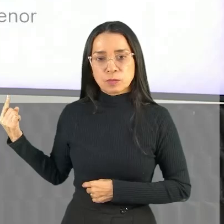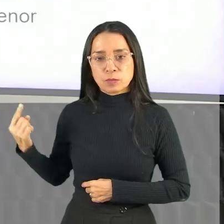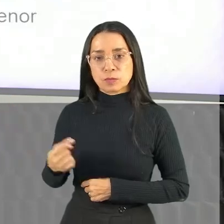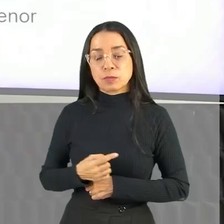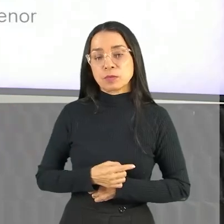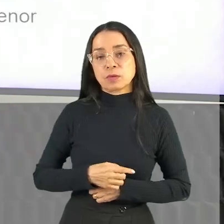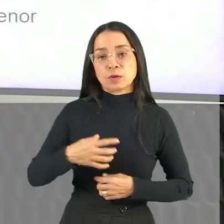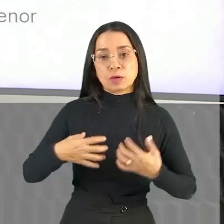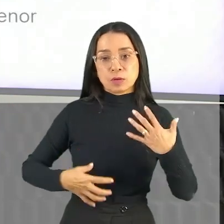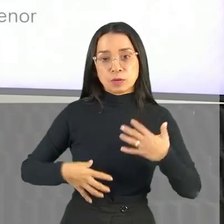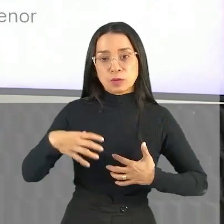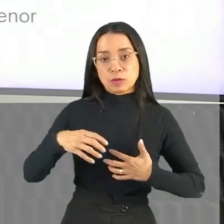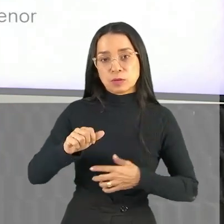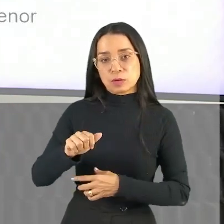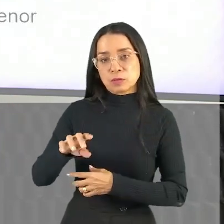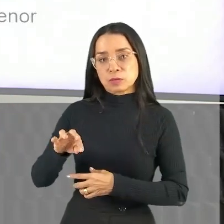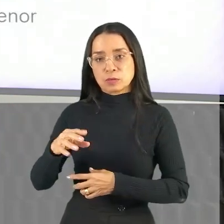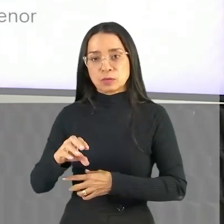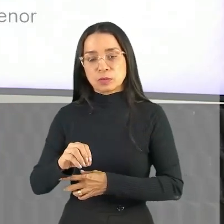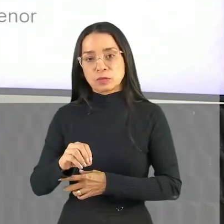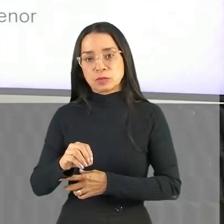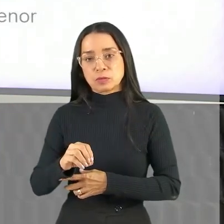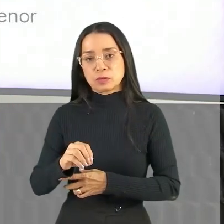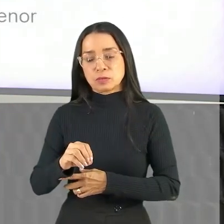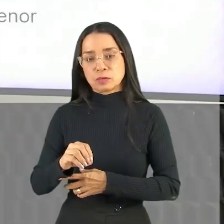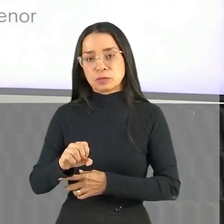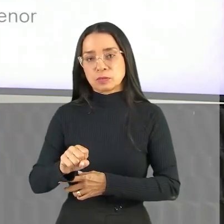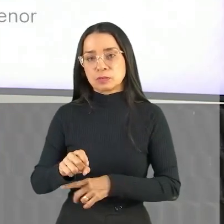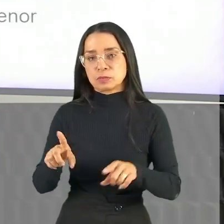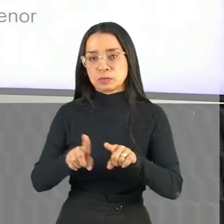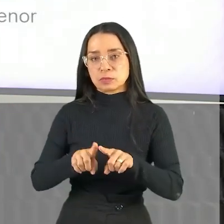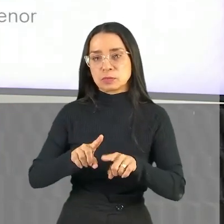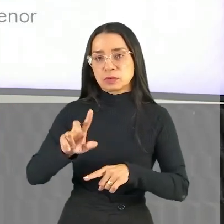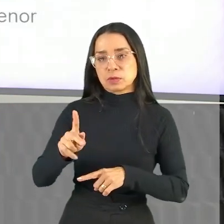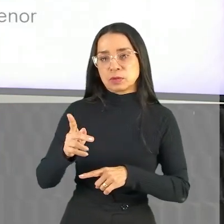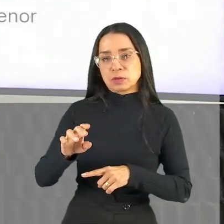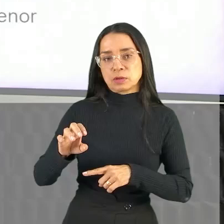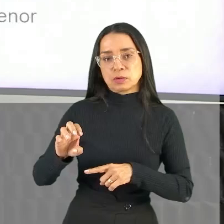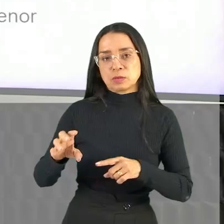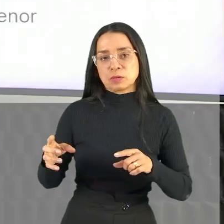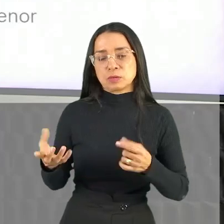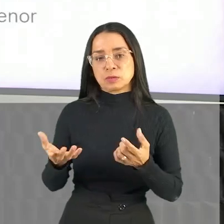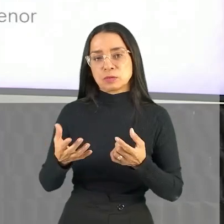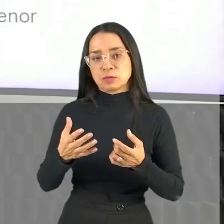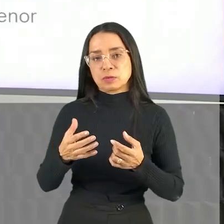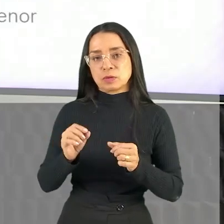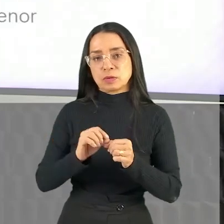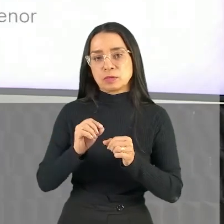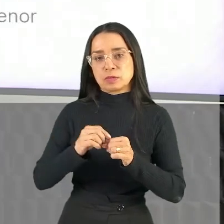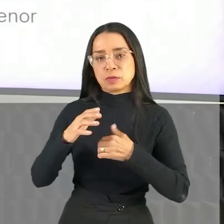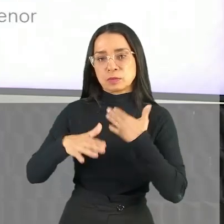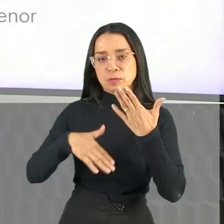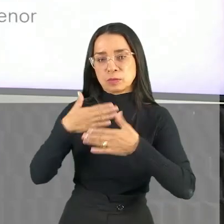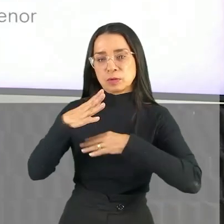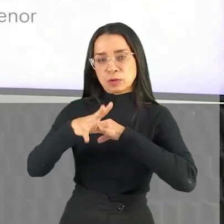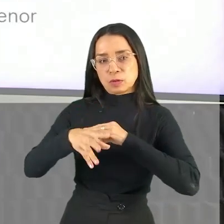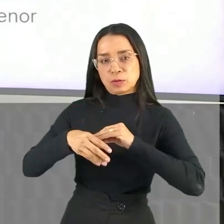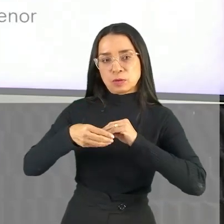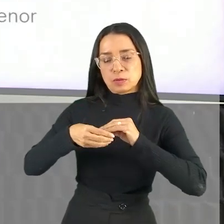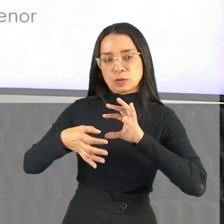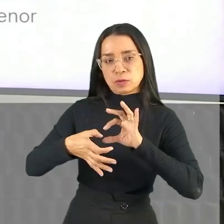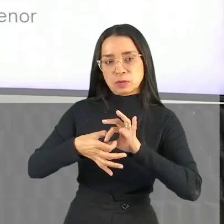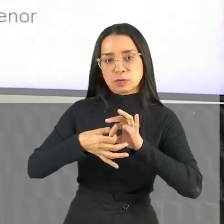processos complementares que associam os ciclos de carbono e do oxigênio. O carbono fixado pela